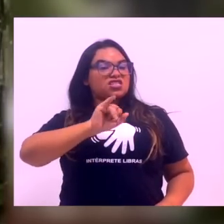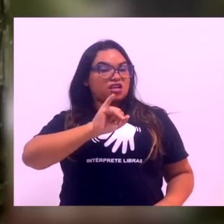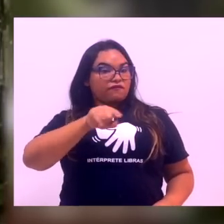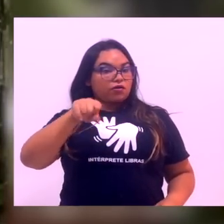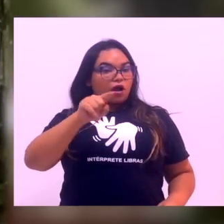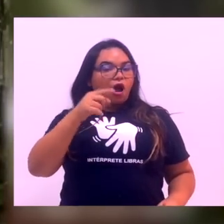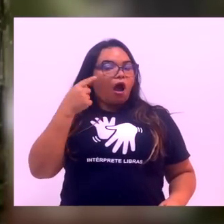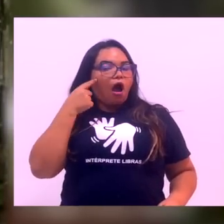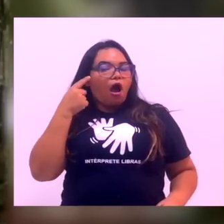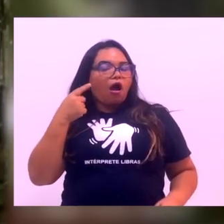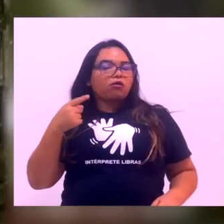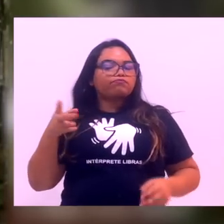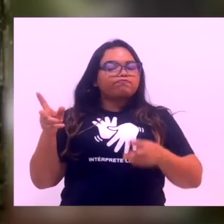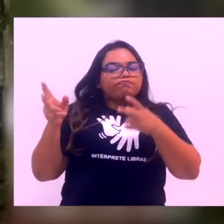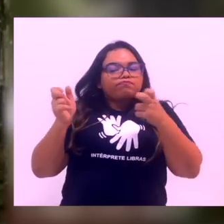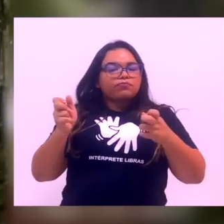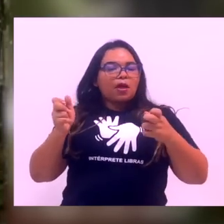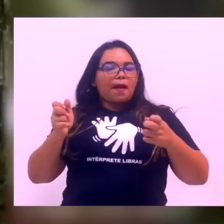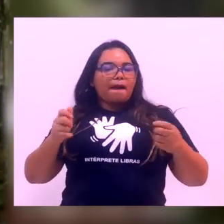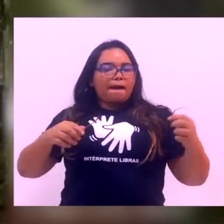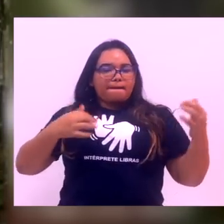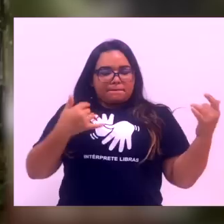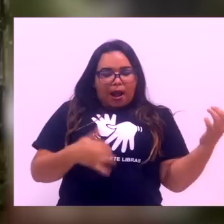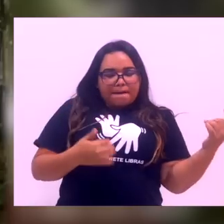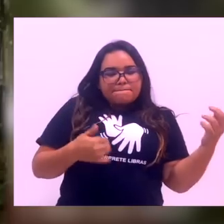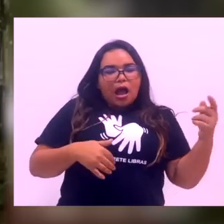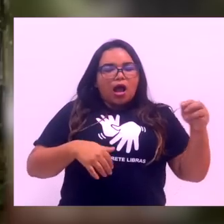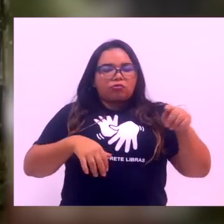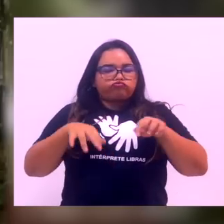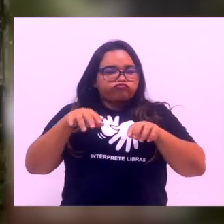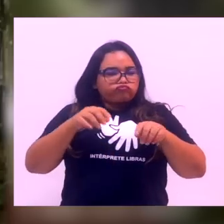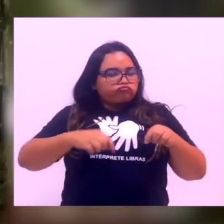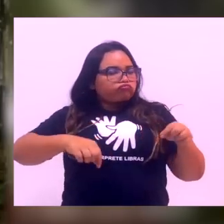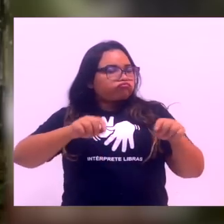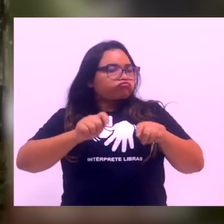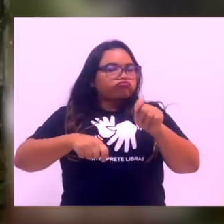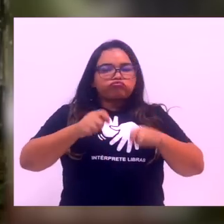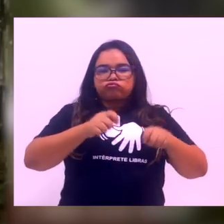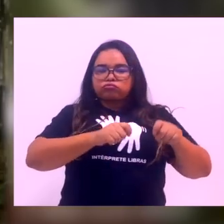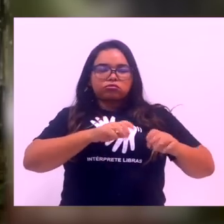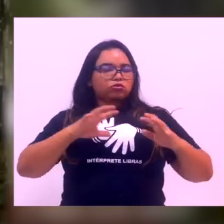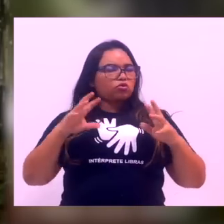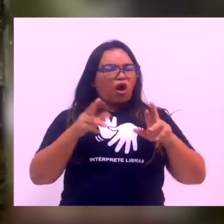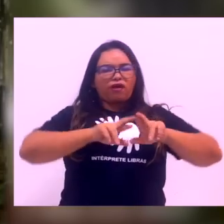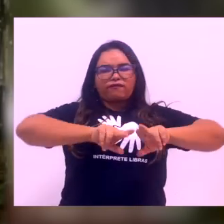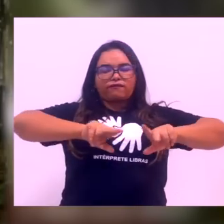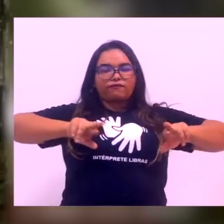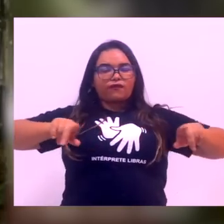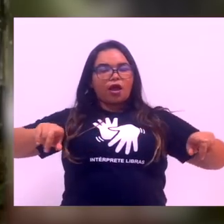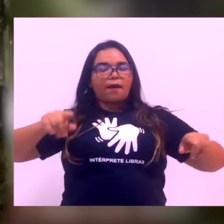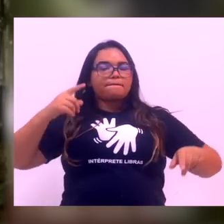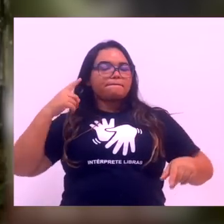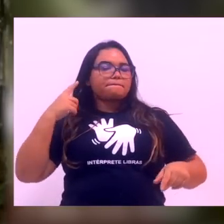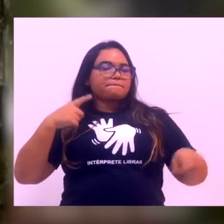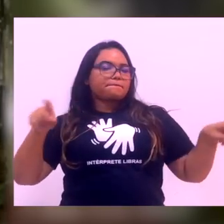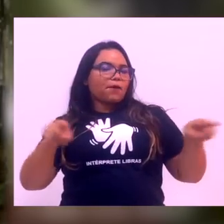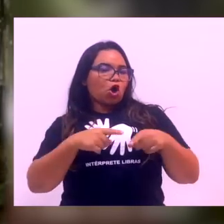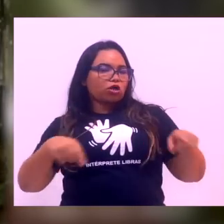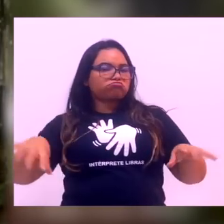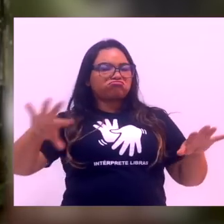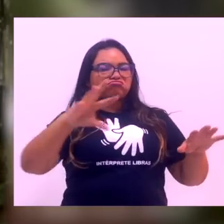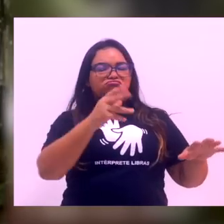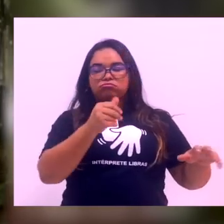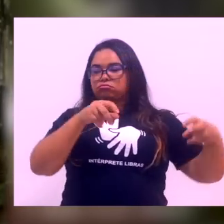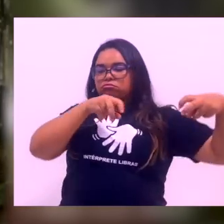visão para ele. E ele disse: ajoelhem-se quando ouvirem o som da música, da trombeta, e